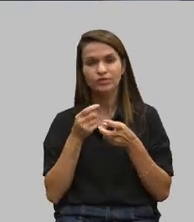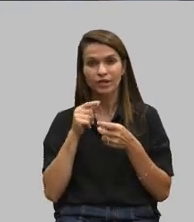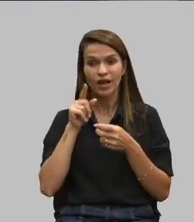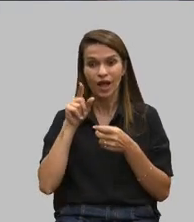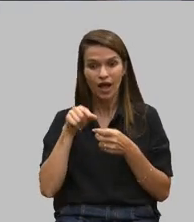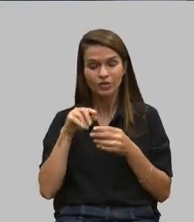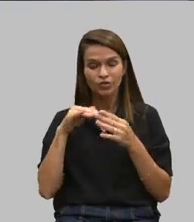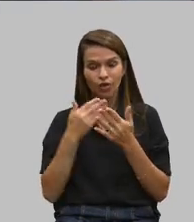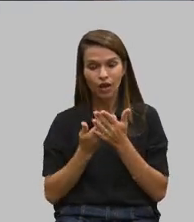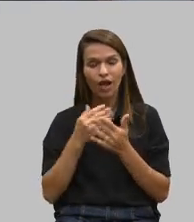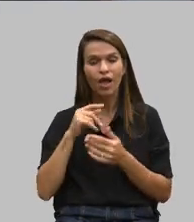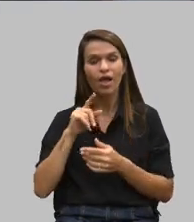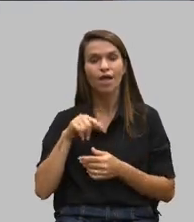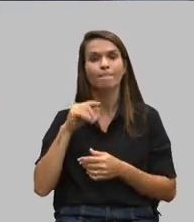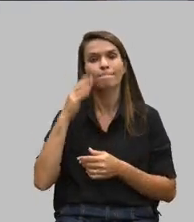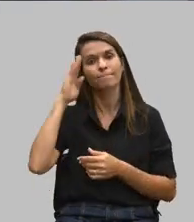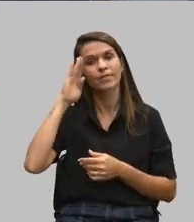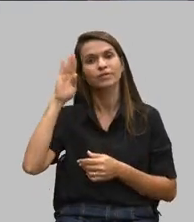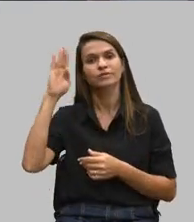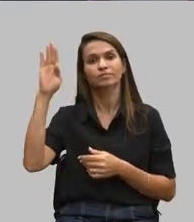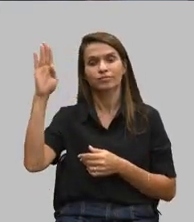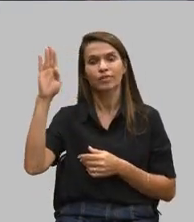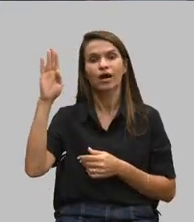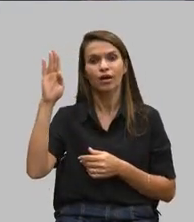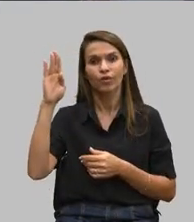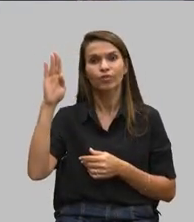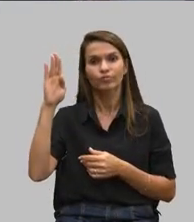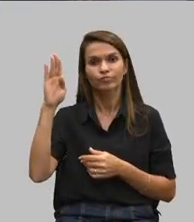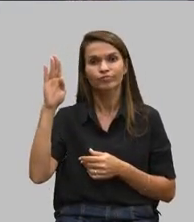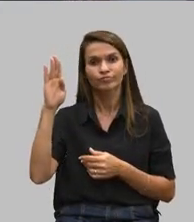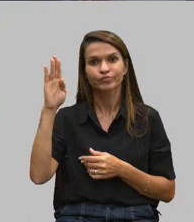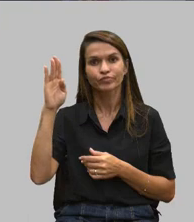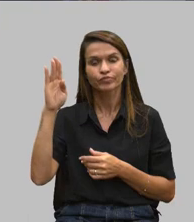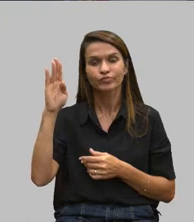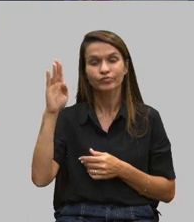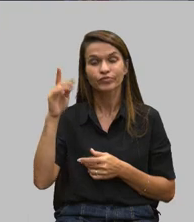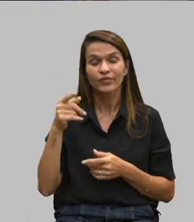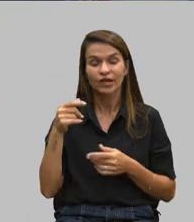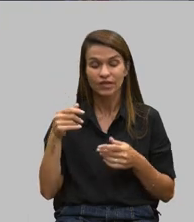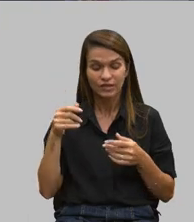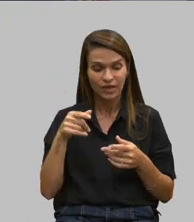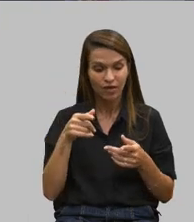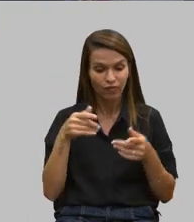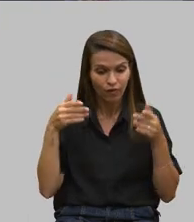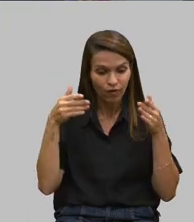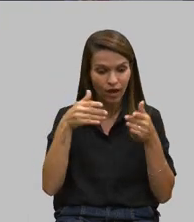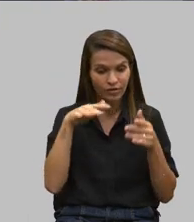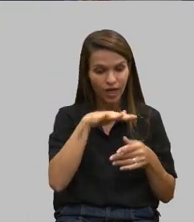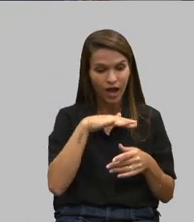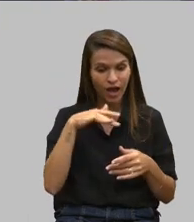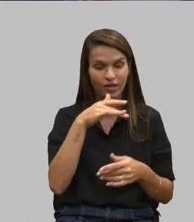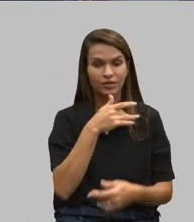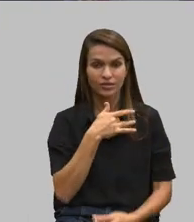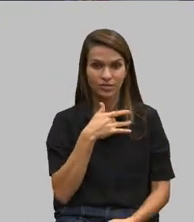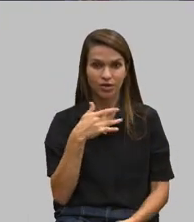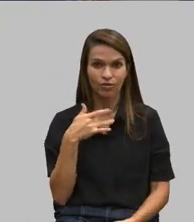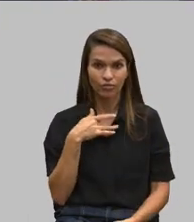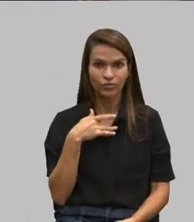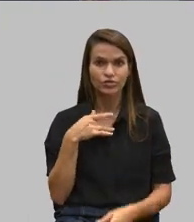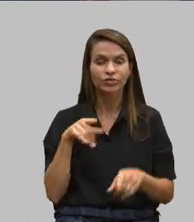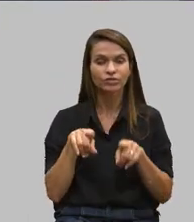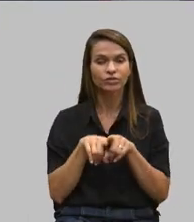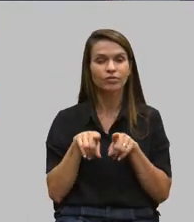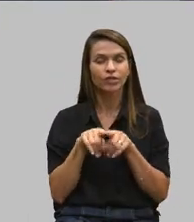fundamental em relação à promoção em prevenção de saúde e também eh na